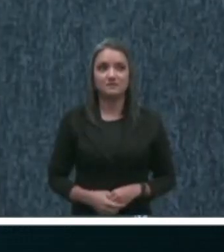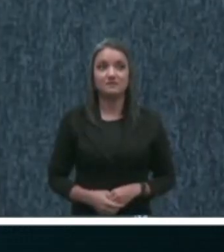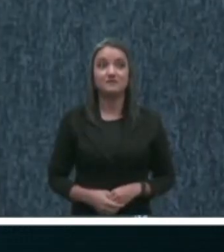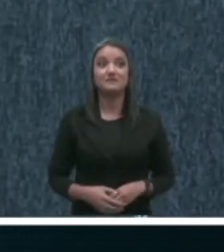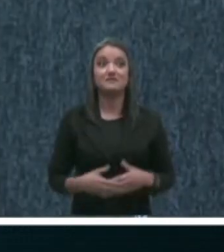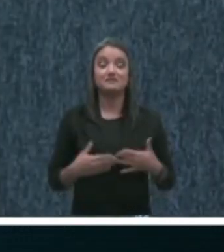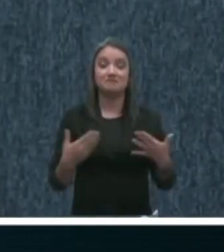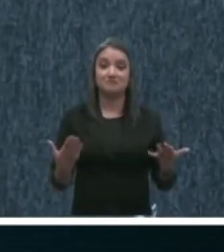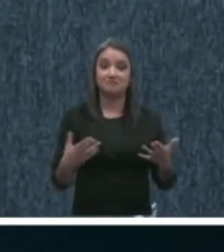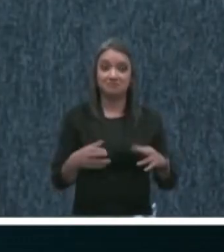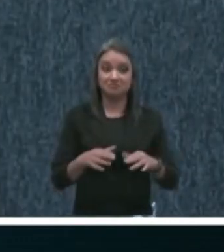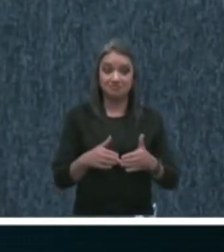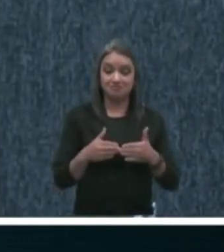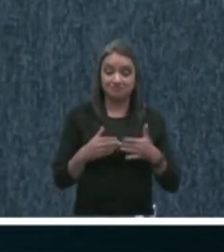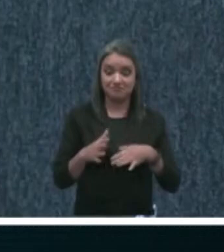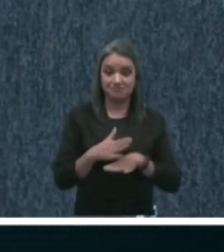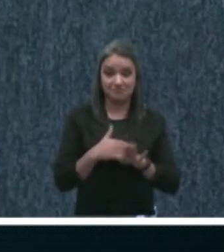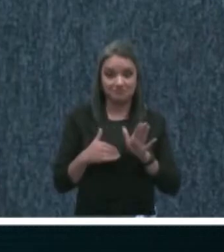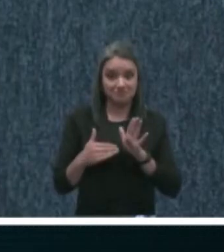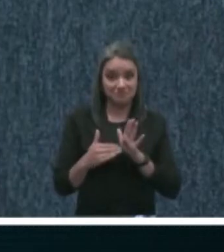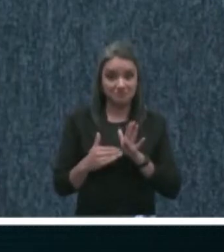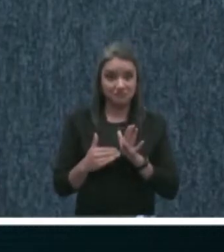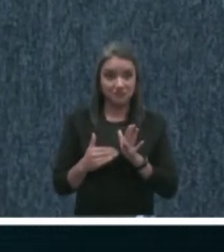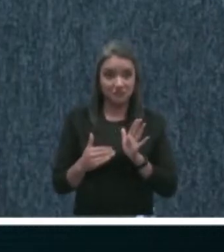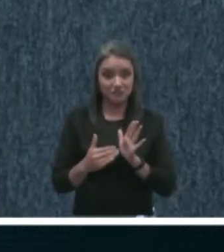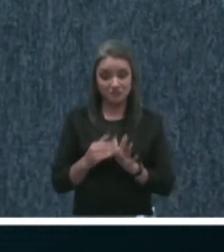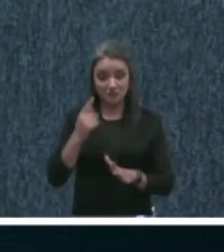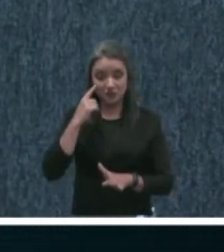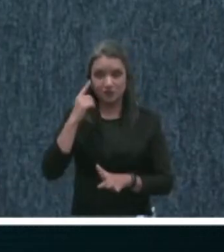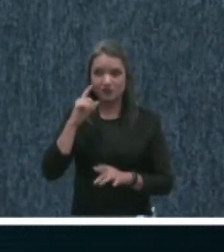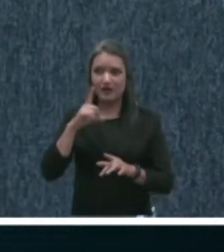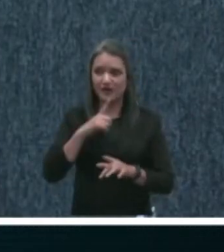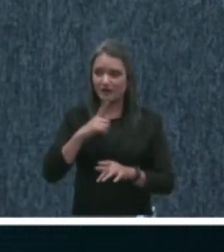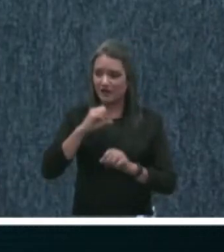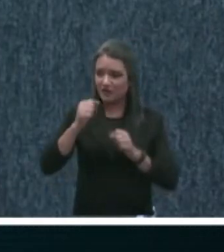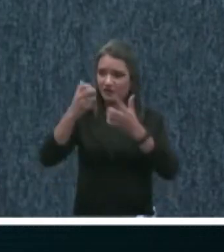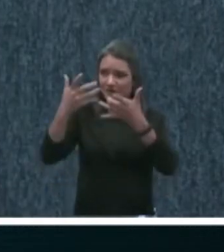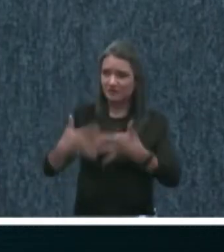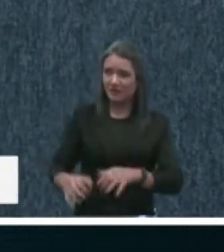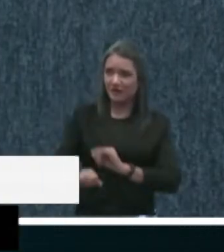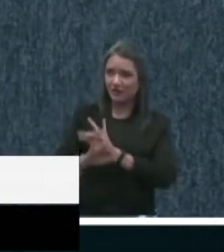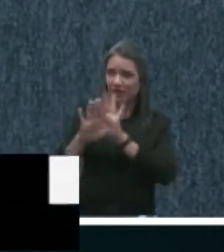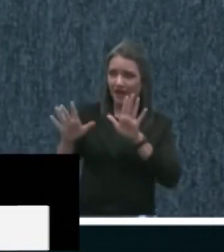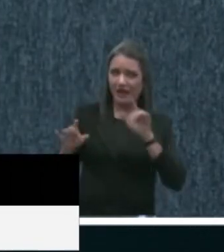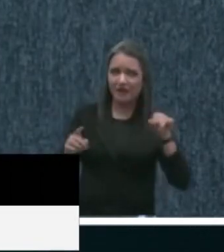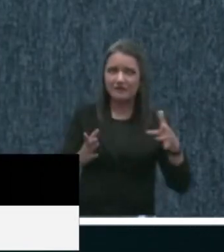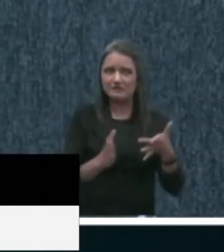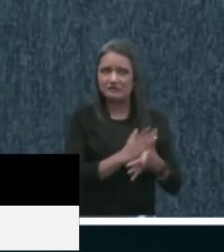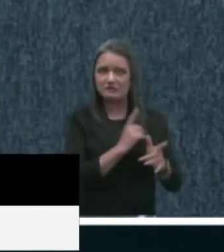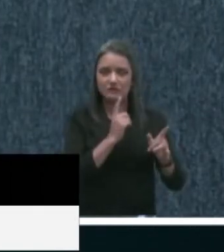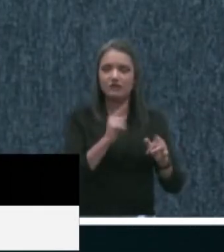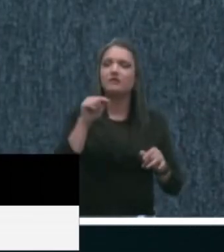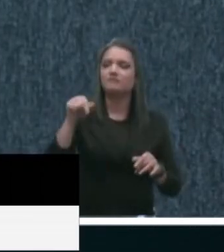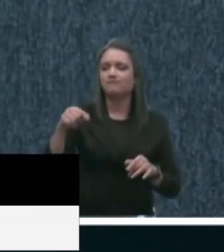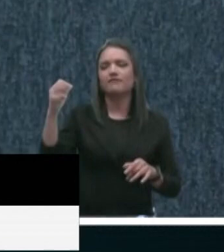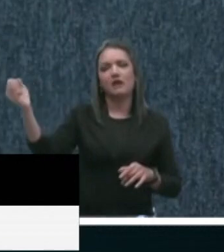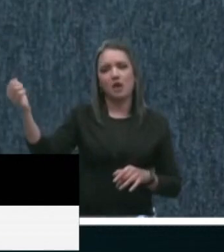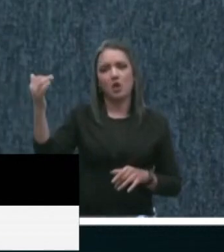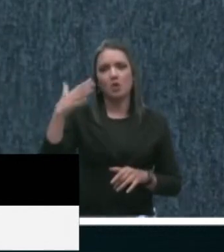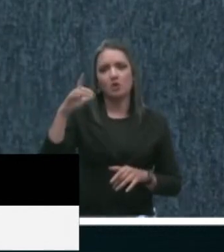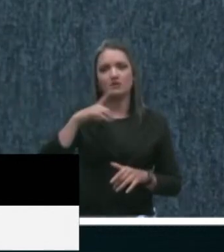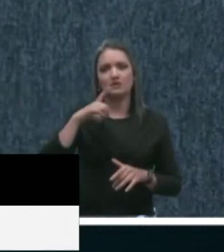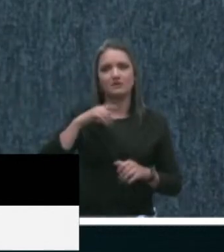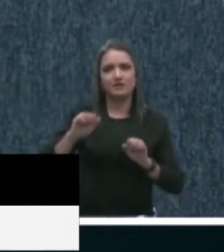do Conselho, ministra Rosa Weber, elogiou a decisão. Esse processo, ele causa não só